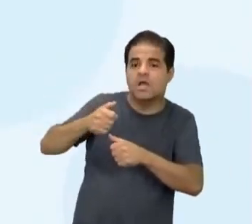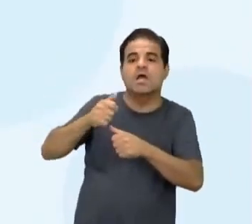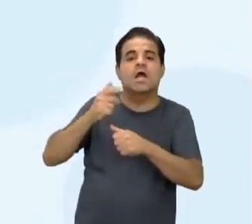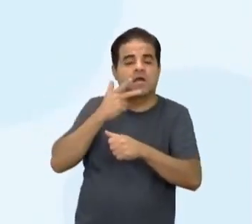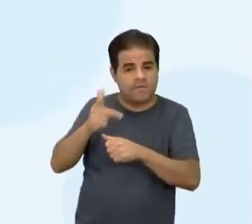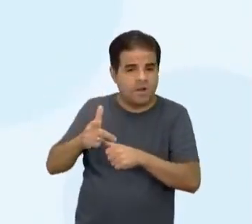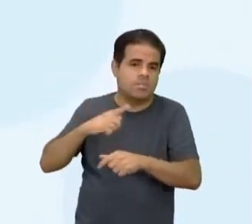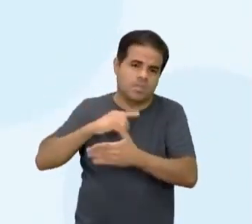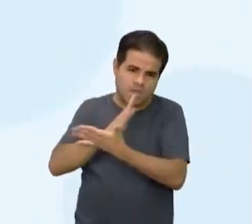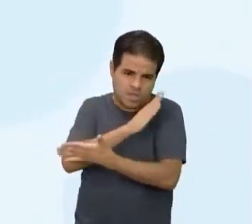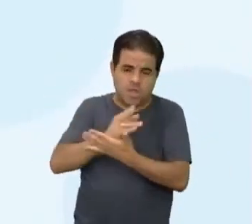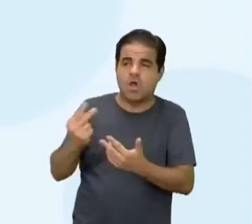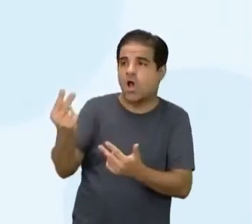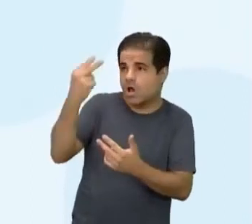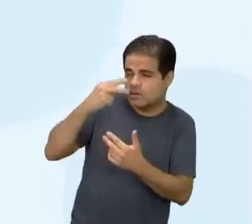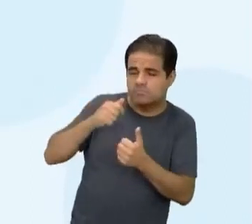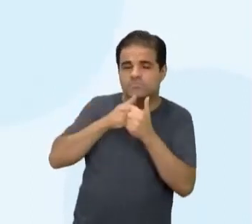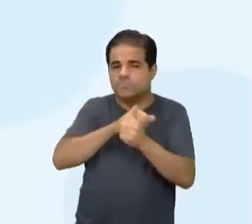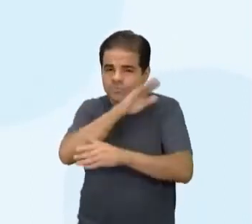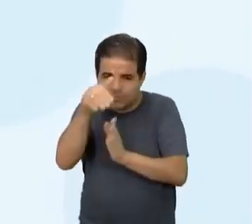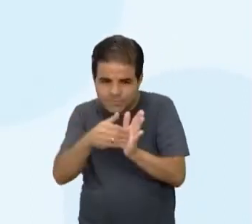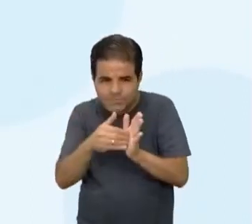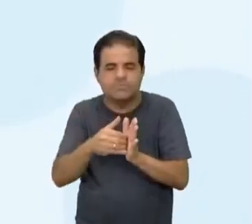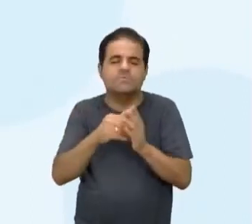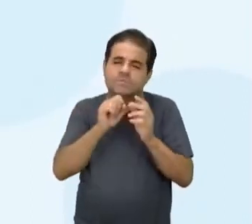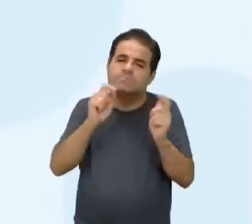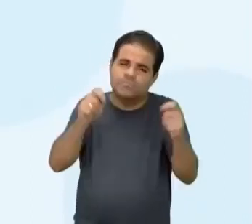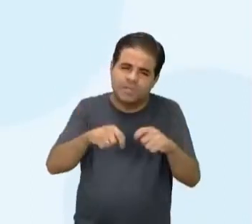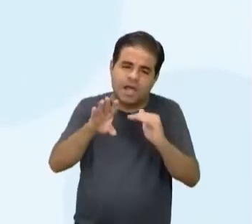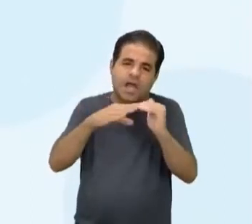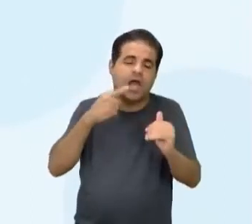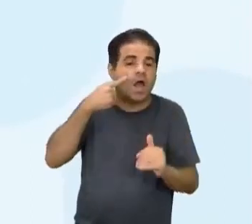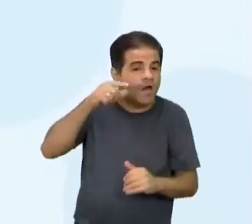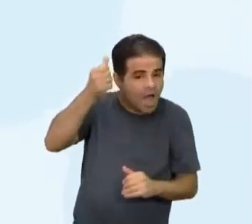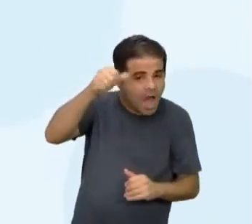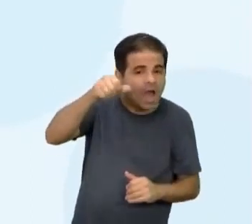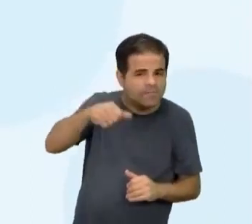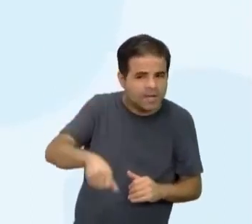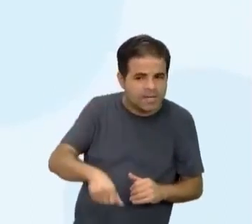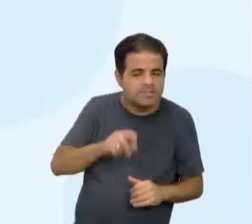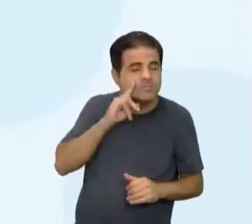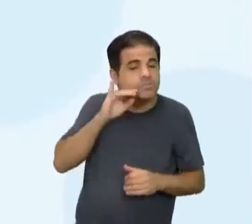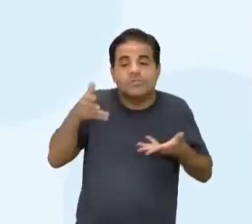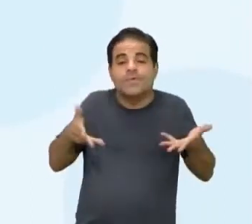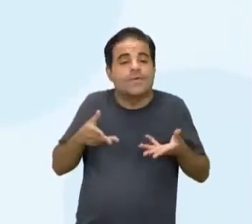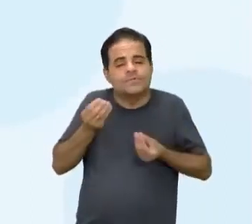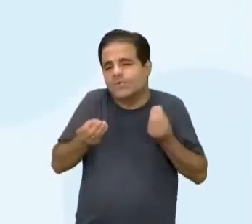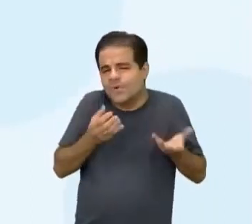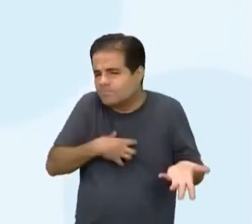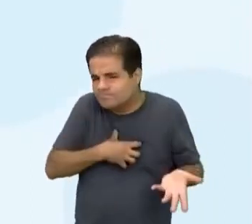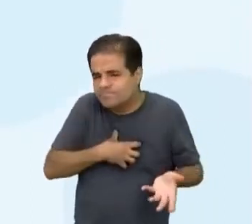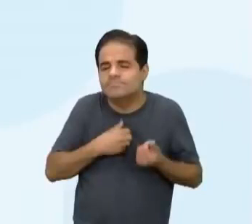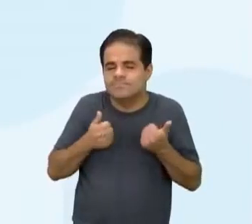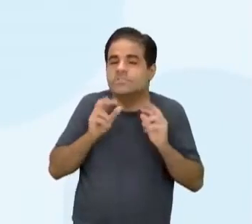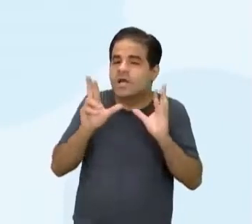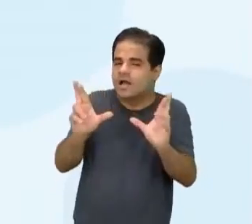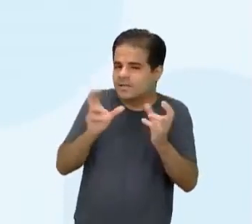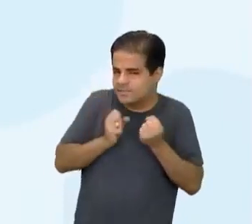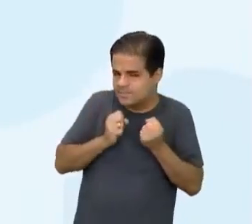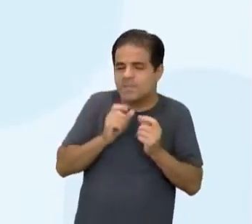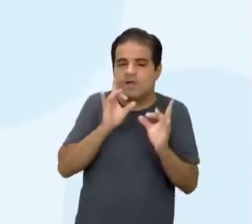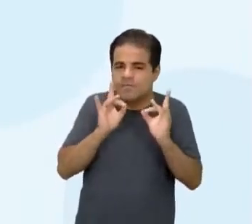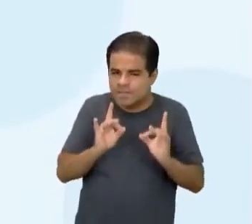falou, né, que tem gente aí olhando no telão e tudo mais, e se puderem já fazer a avaliação desse dia pra gente já receber o